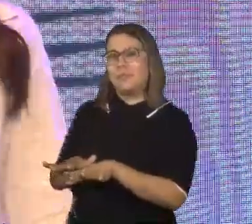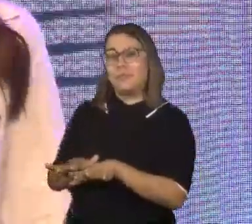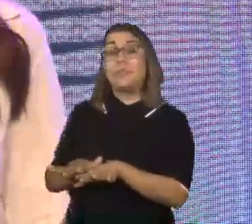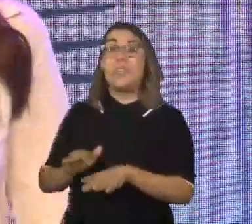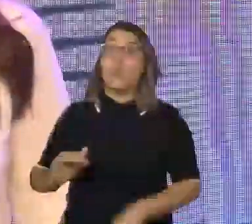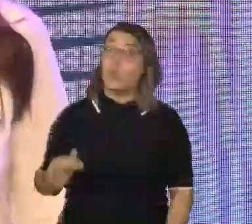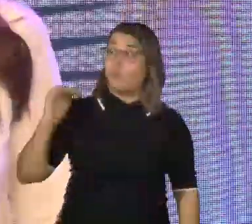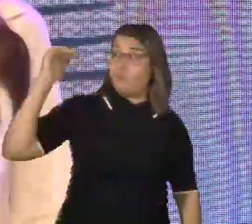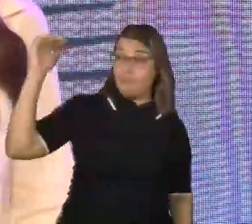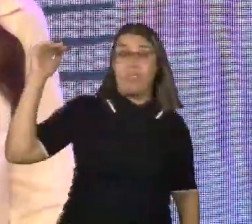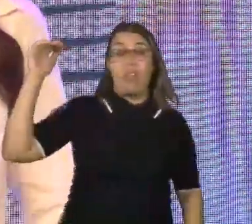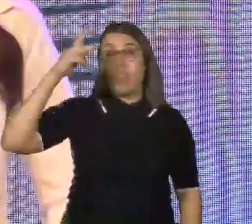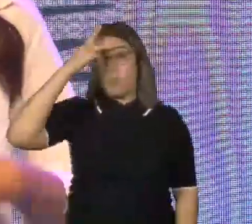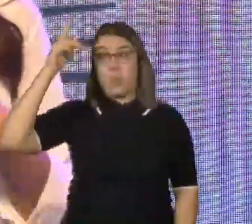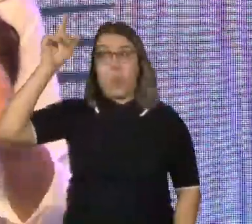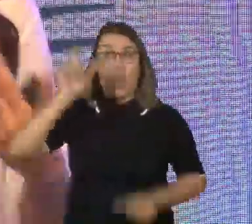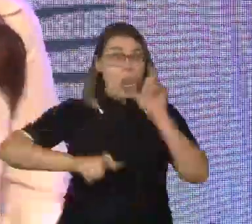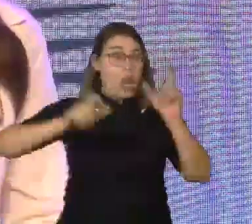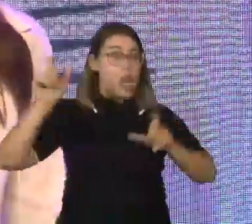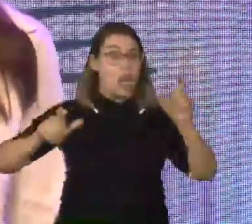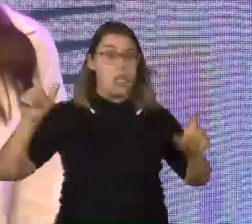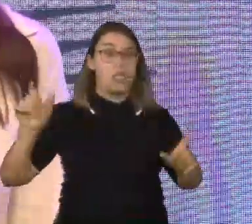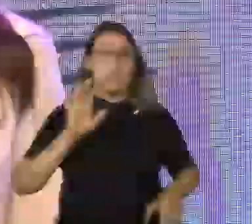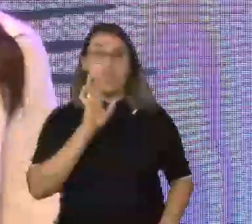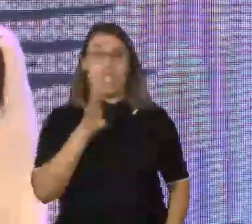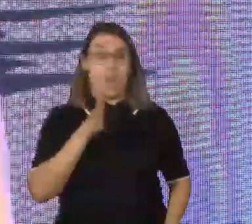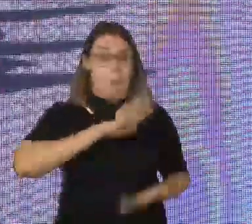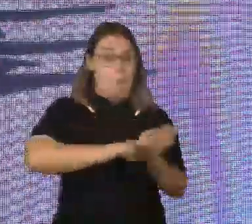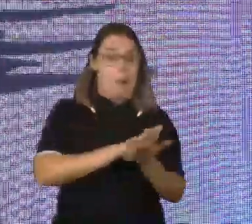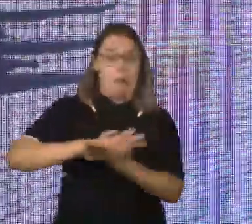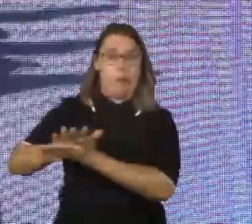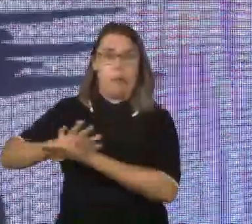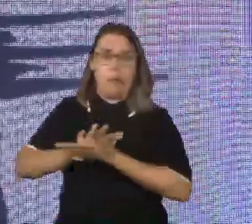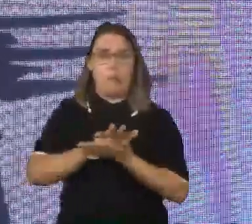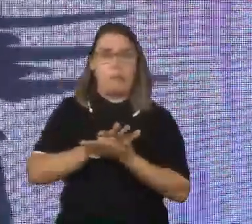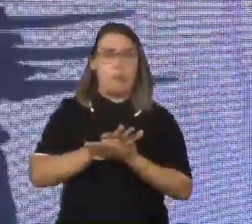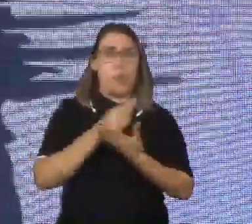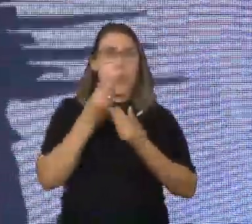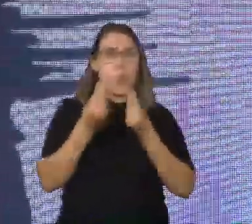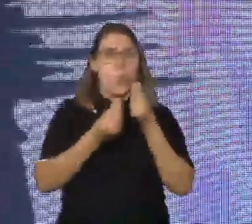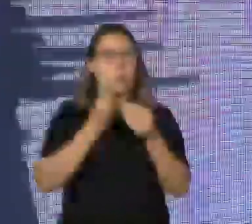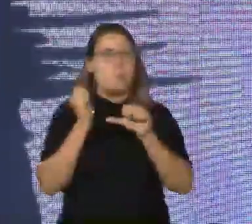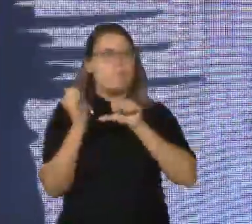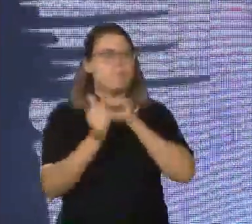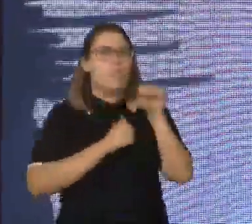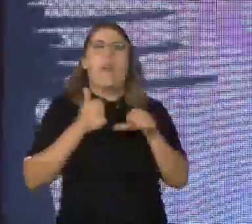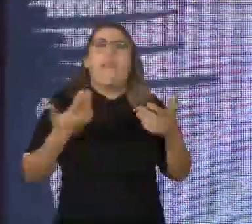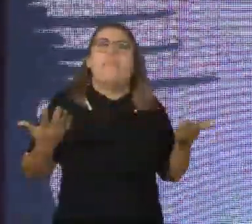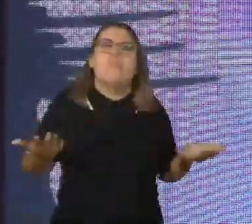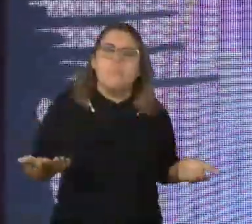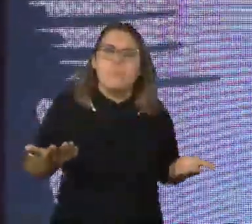adultos estão aí. As pessoas já estão com seus preconceitos estabelecidos. Como a gente prepara isso